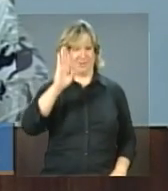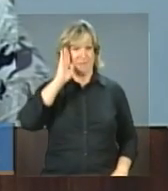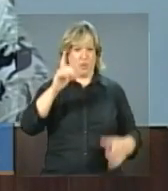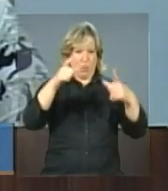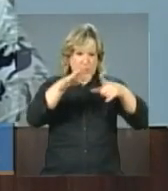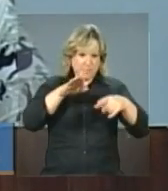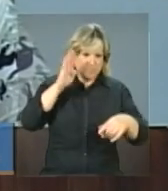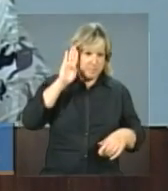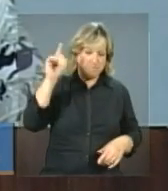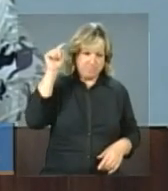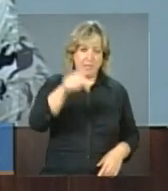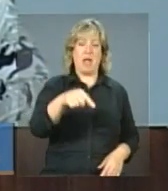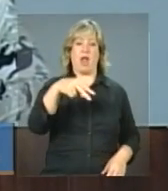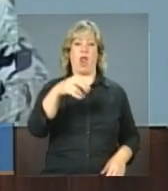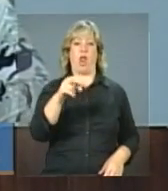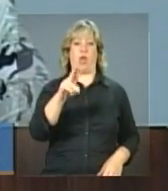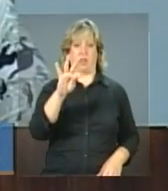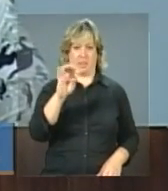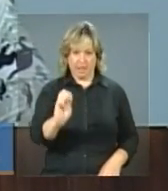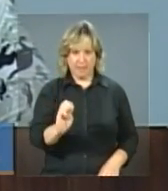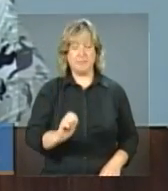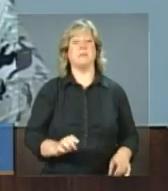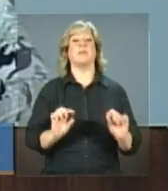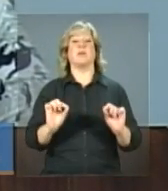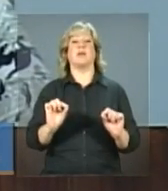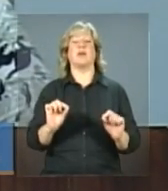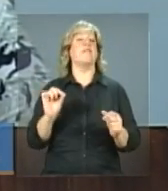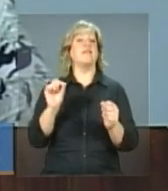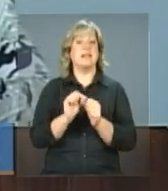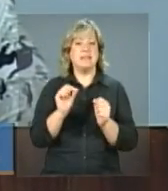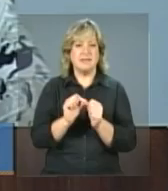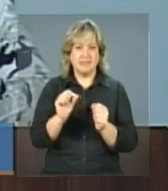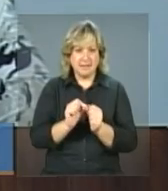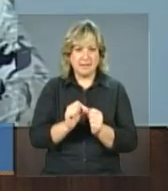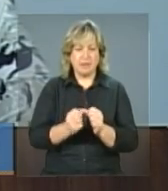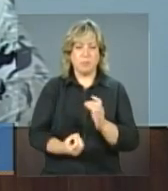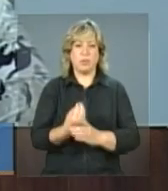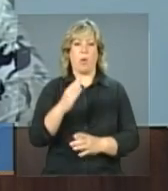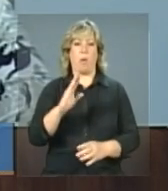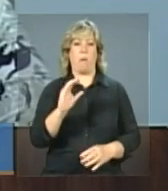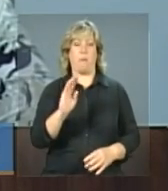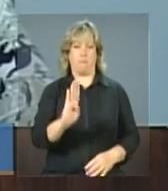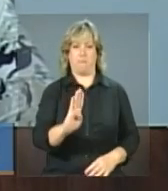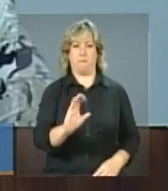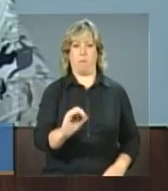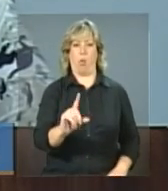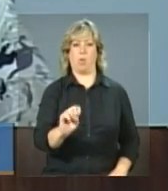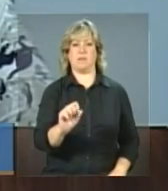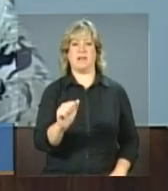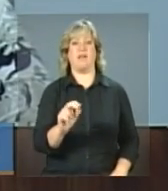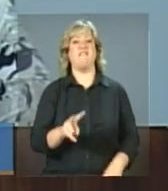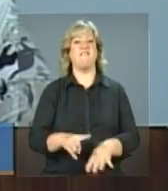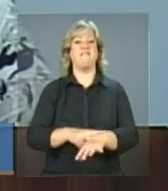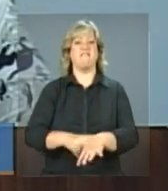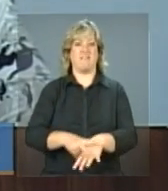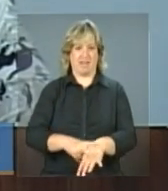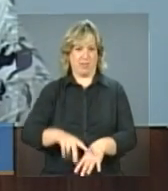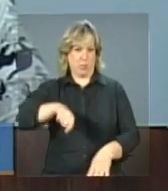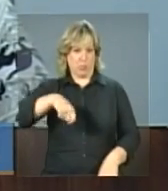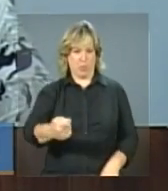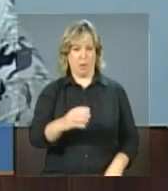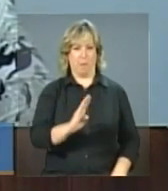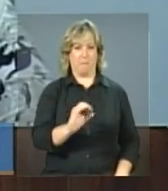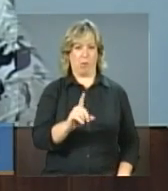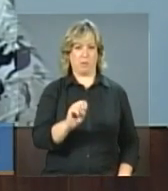com reflexos em todo o território nacional, é a criação do Bolsa Verde. O Bolsa Verde é uma ação do governo